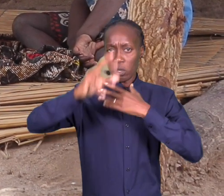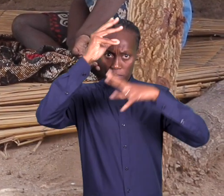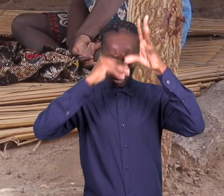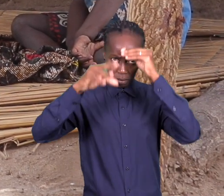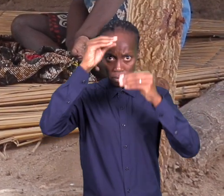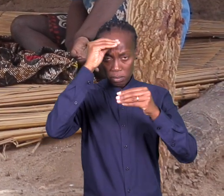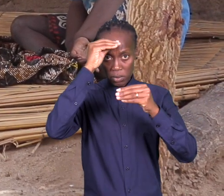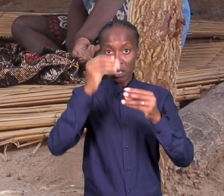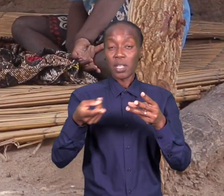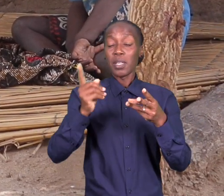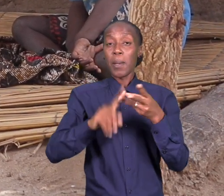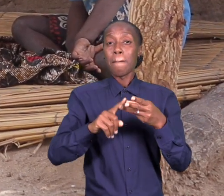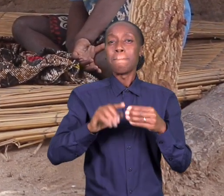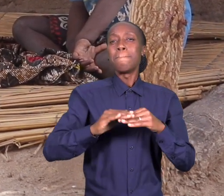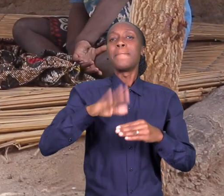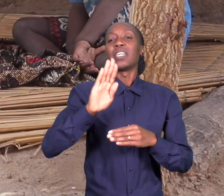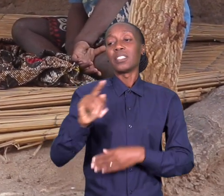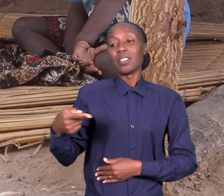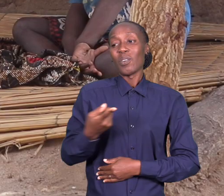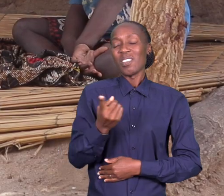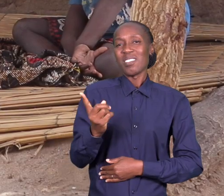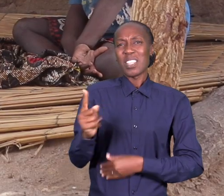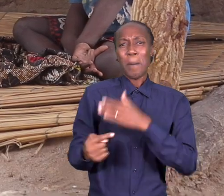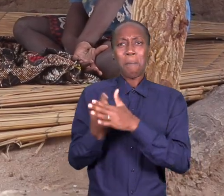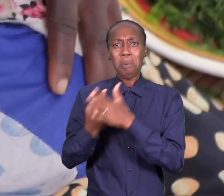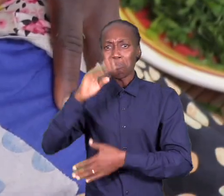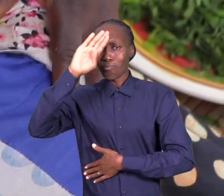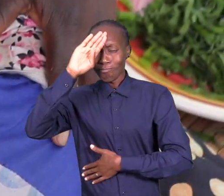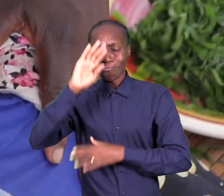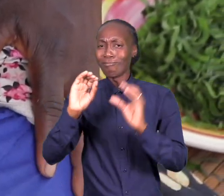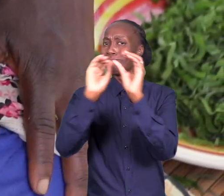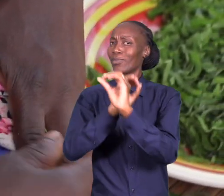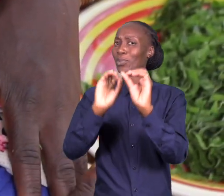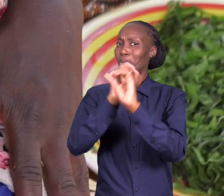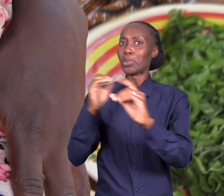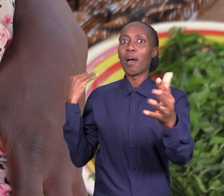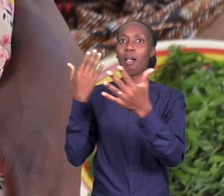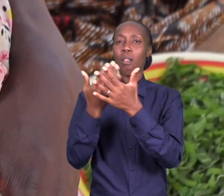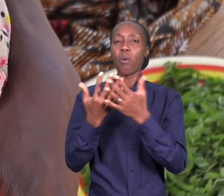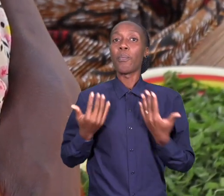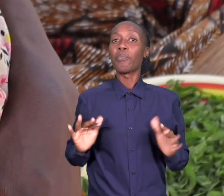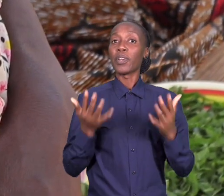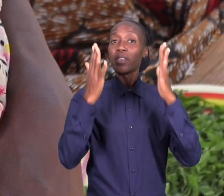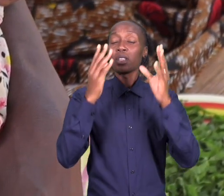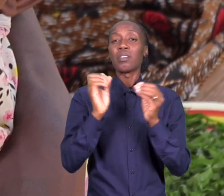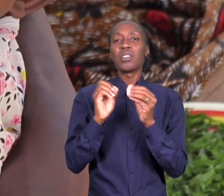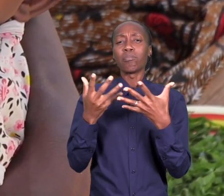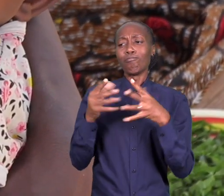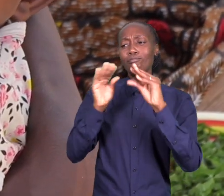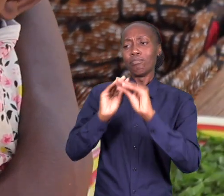escola, aprendem mais enquanto estão na escola e têm menos probabilidade de adoecer ao longo da